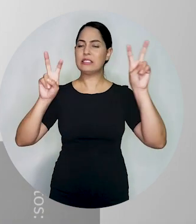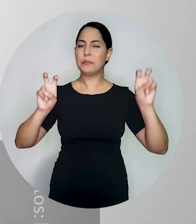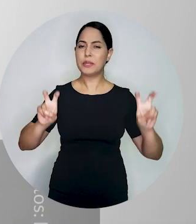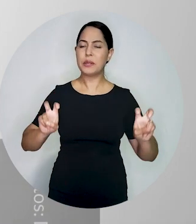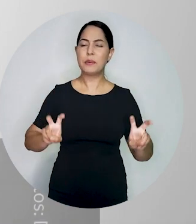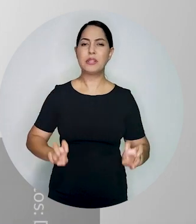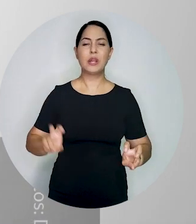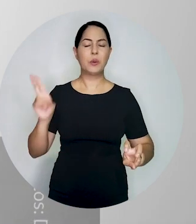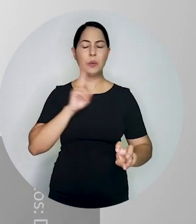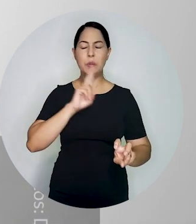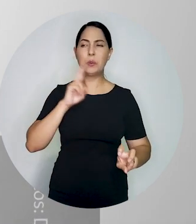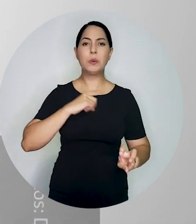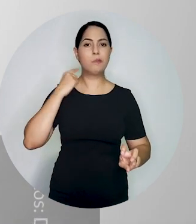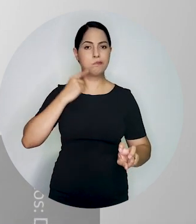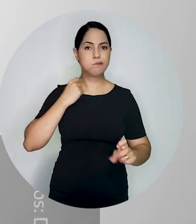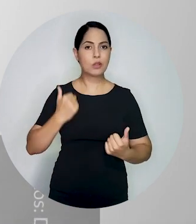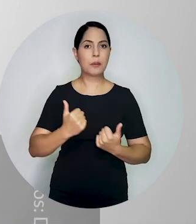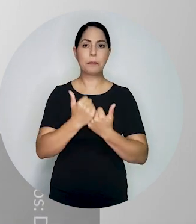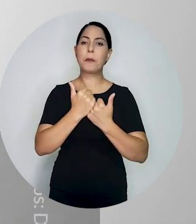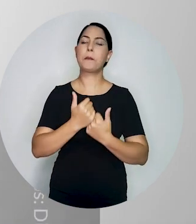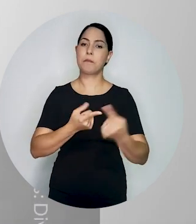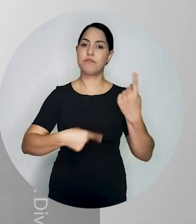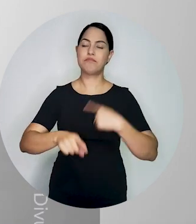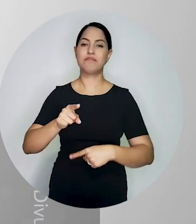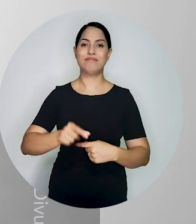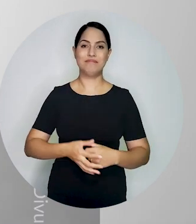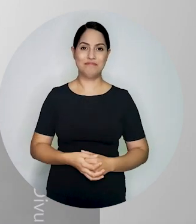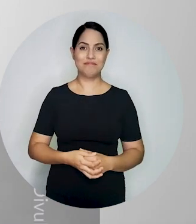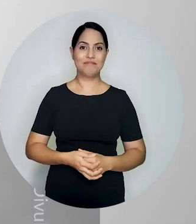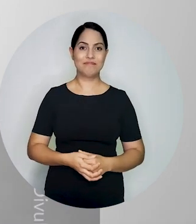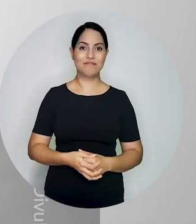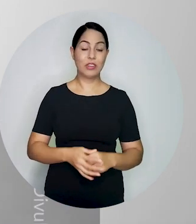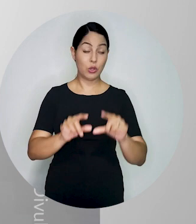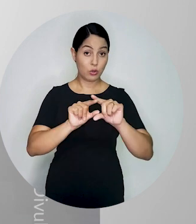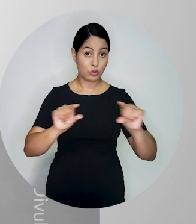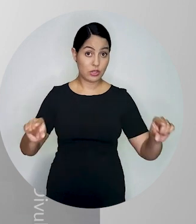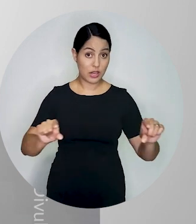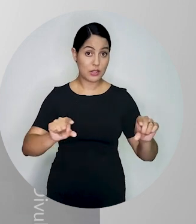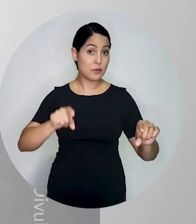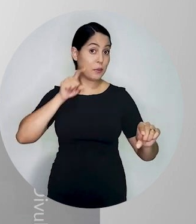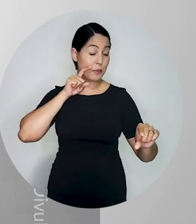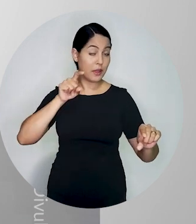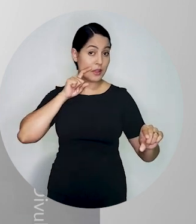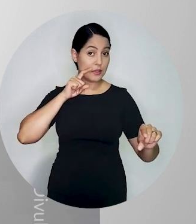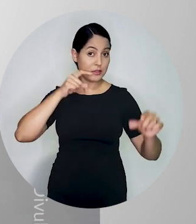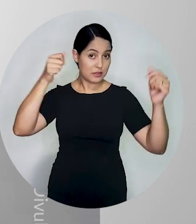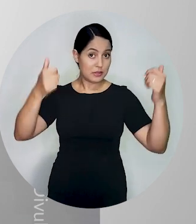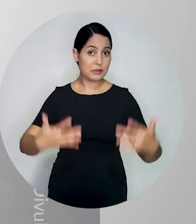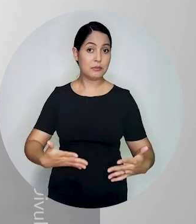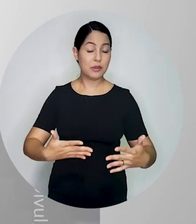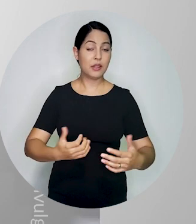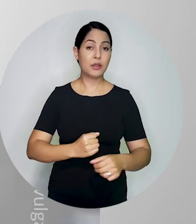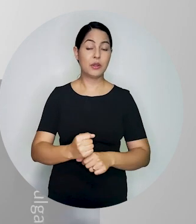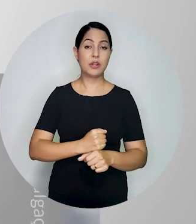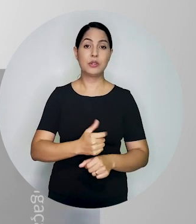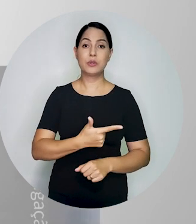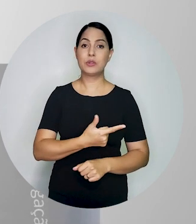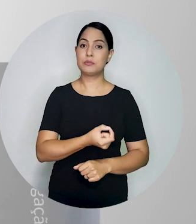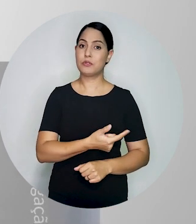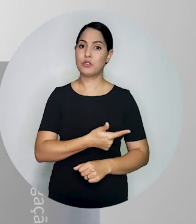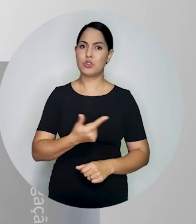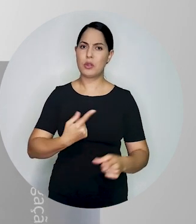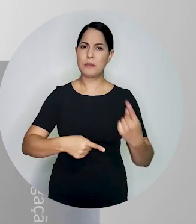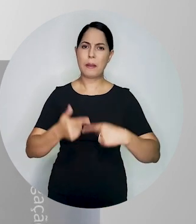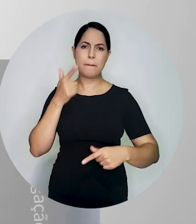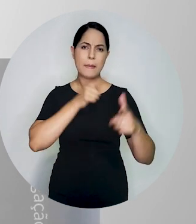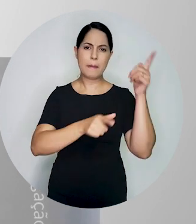nos temas mais urgentes para a advocacia. Em outro trecho, Beto relembra as vitórias adquiridas em 2022. Segundo ele, a